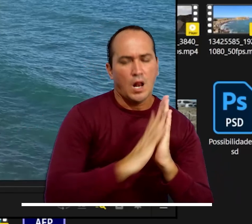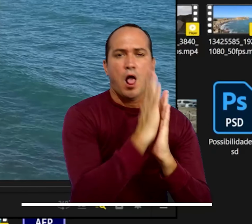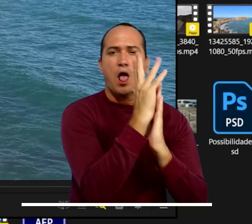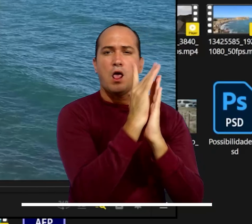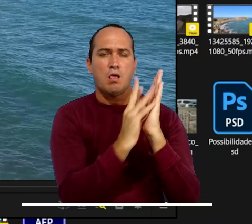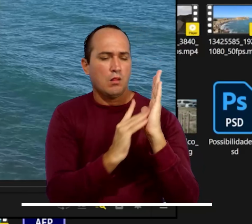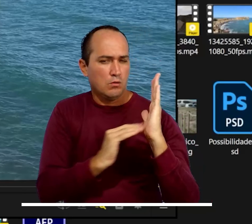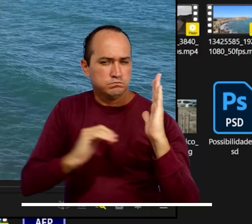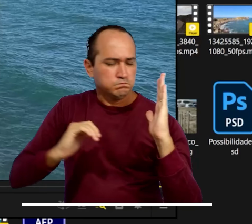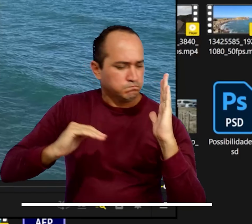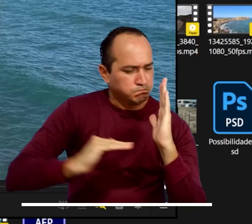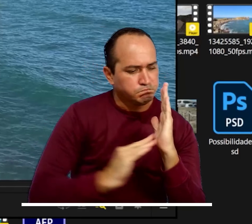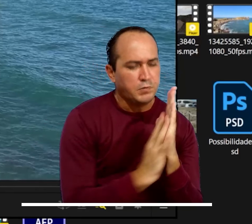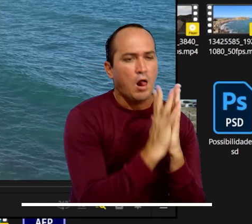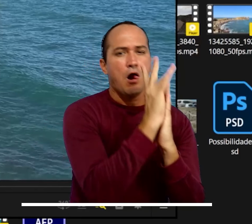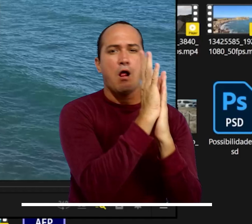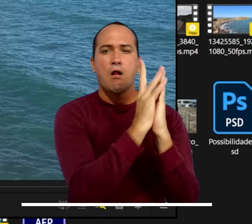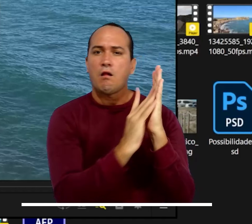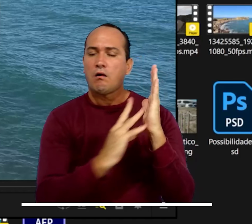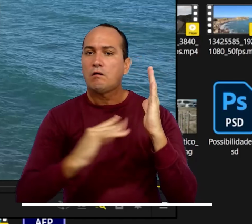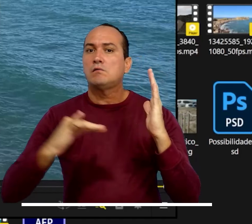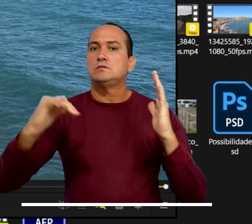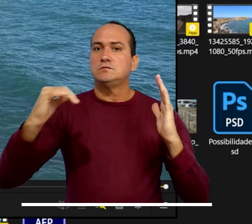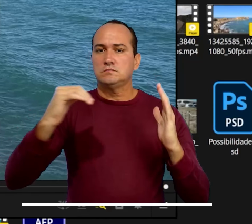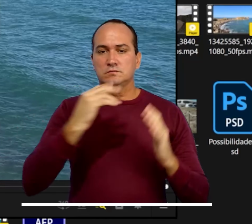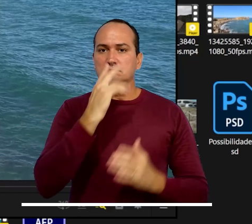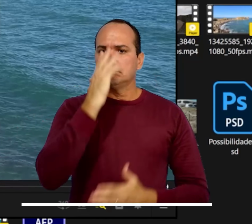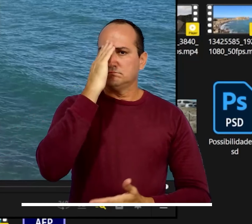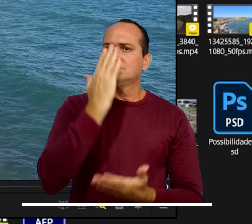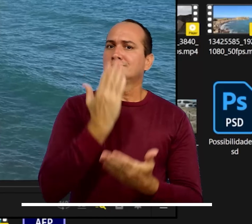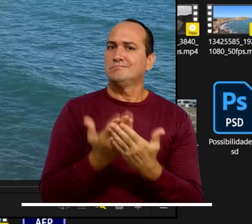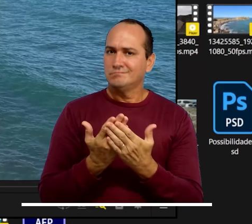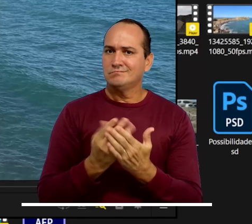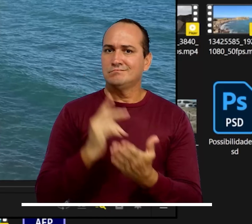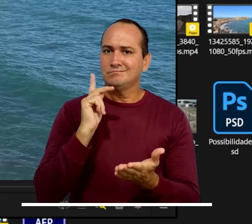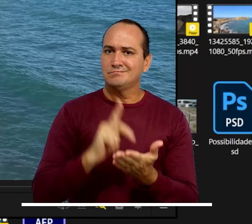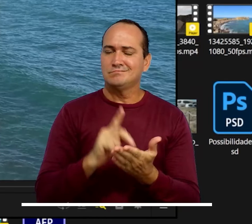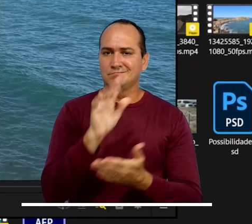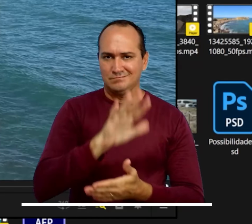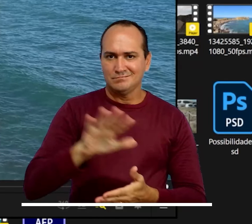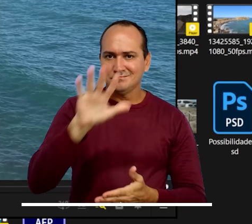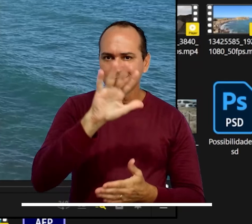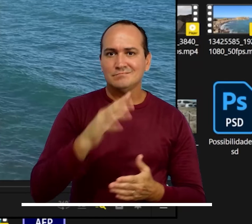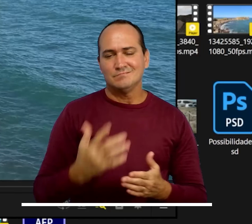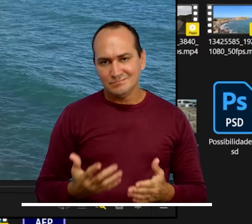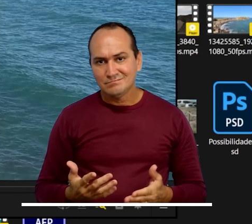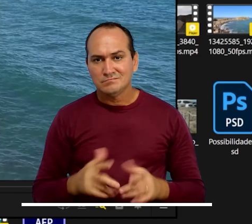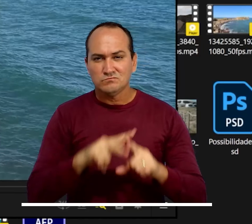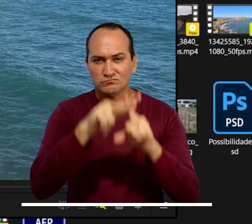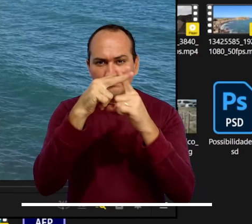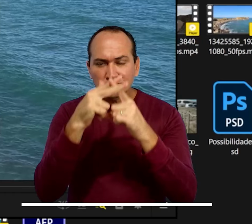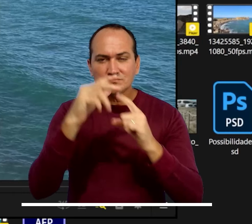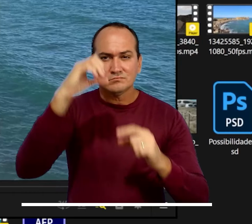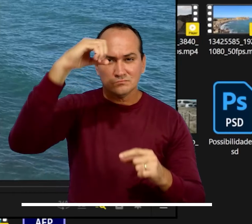mar acontecendo aqui. Então isso tudo vai dar uma credibilidade muito maior para essa imagem. Então a gente só precisa ajustar